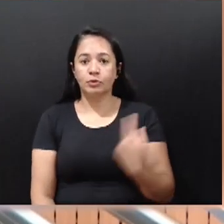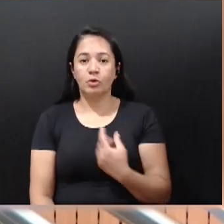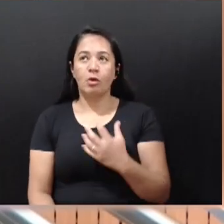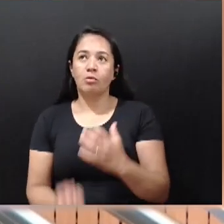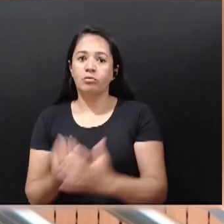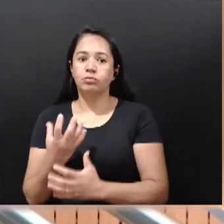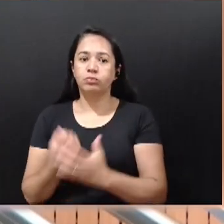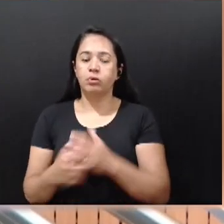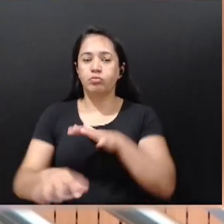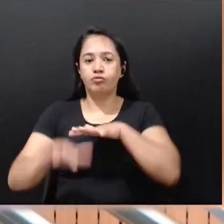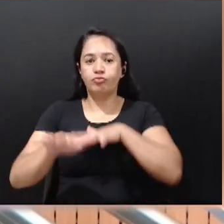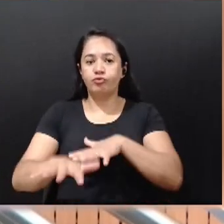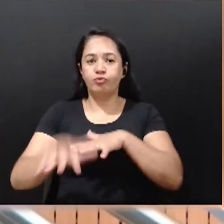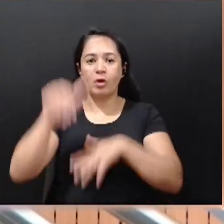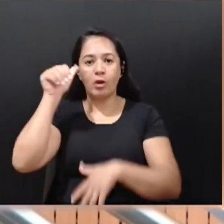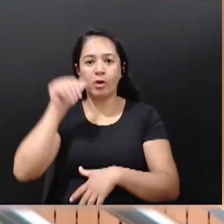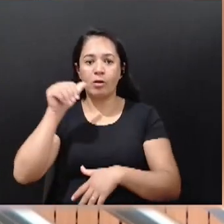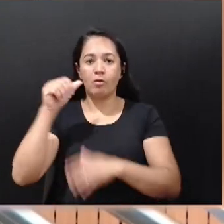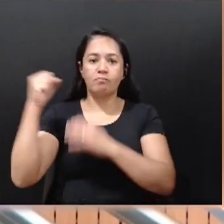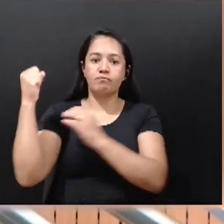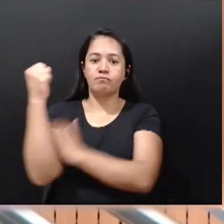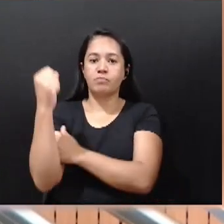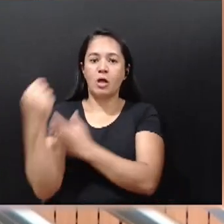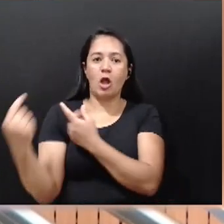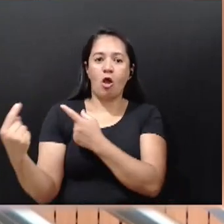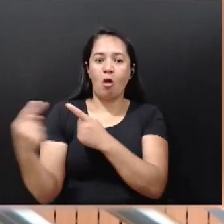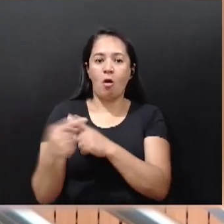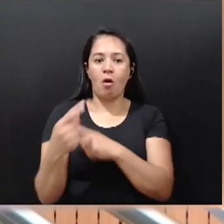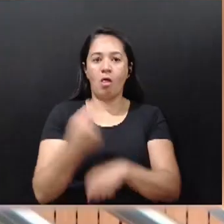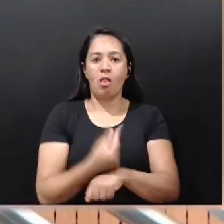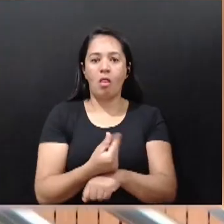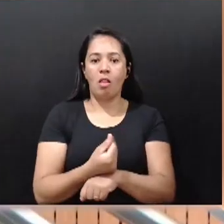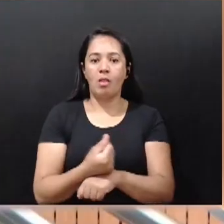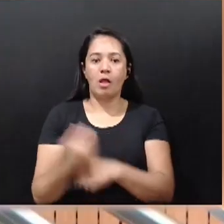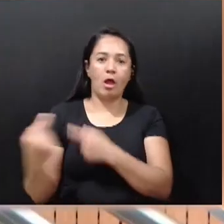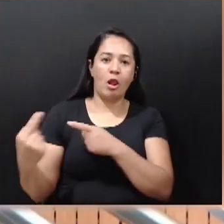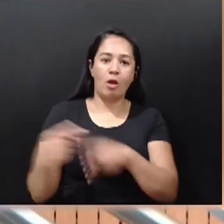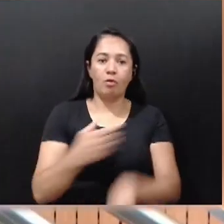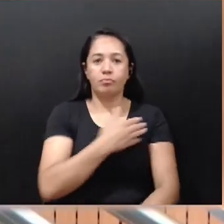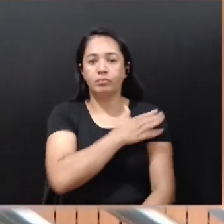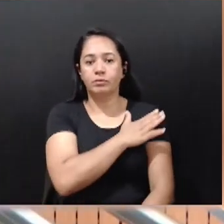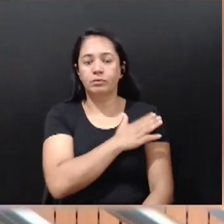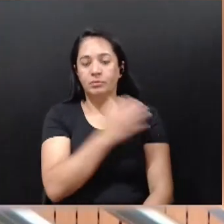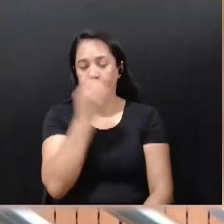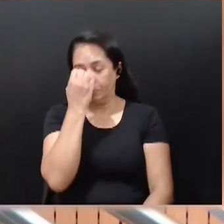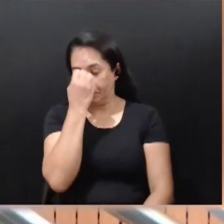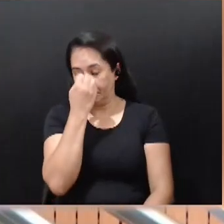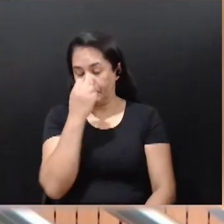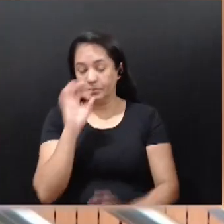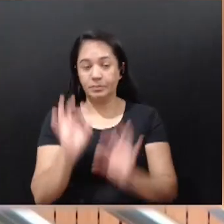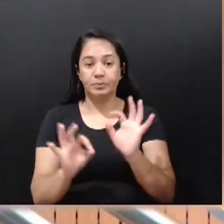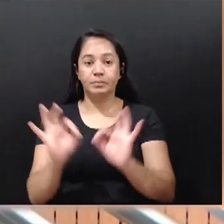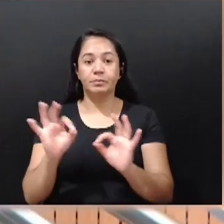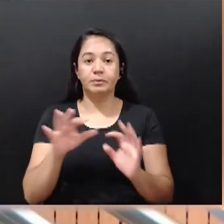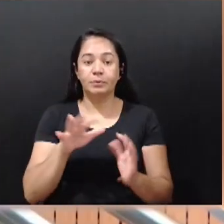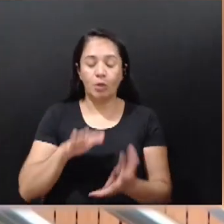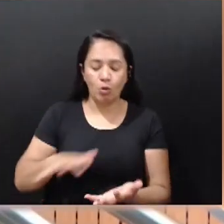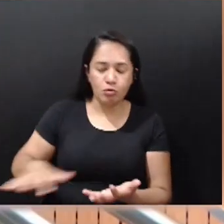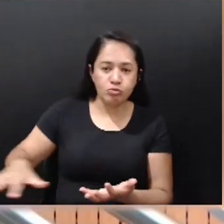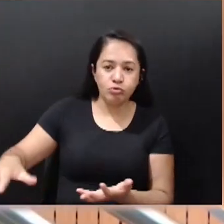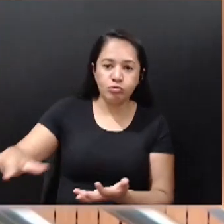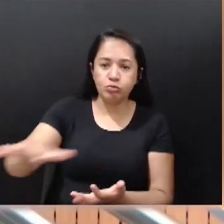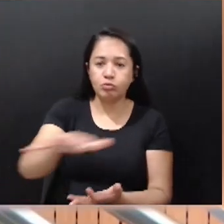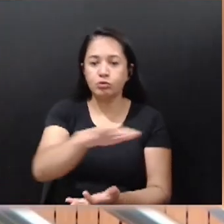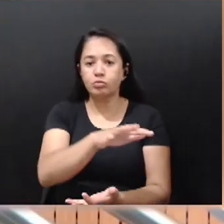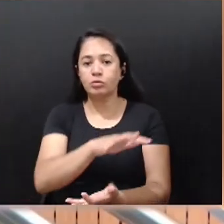que é anticapitalista, que é antirracista, e que se organiza ao redor do mundo, em todos os